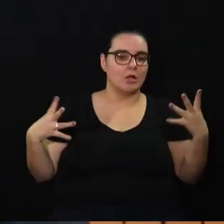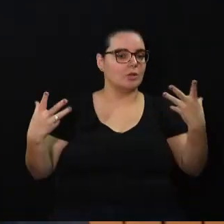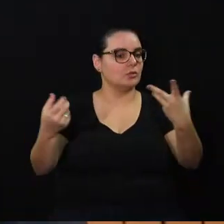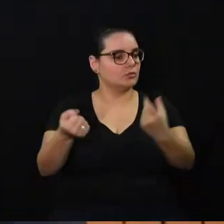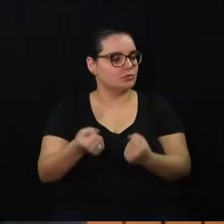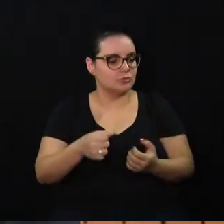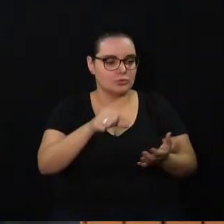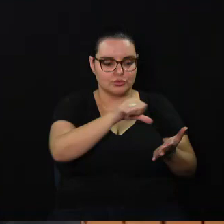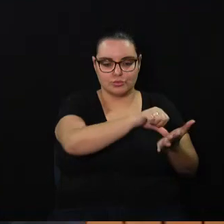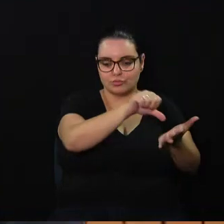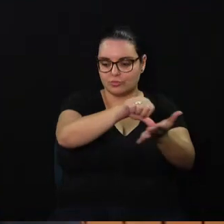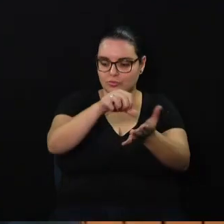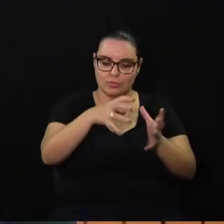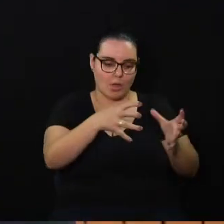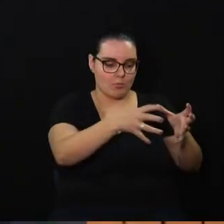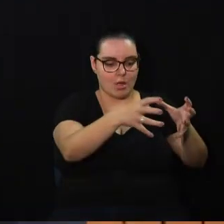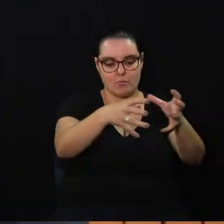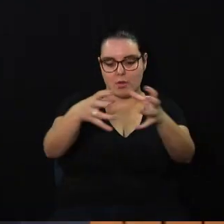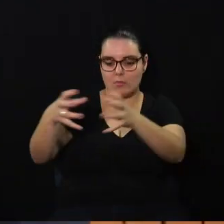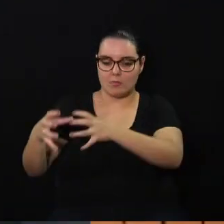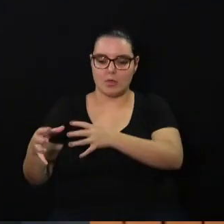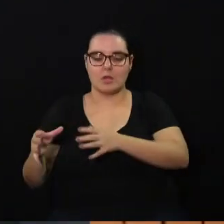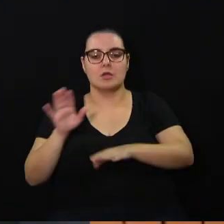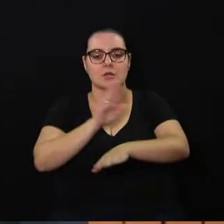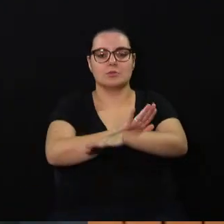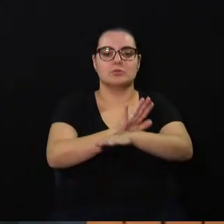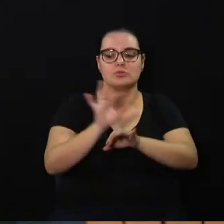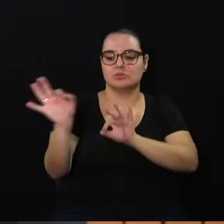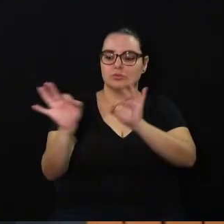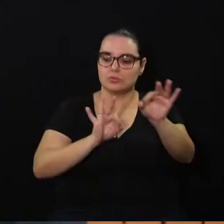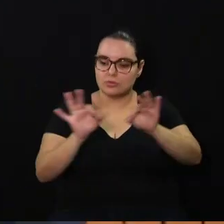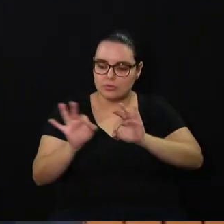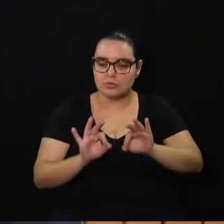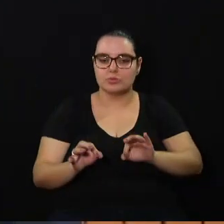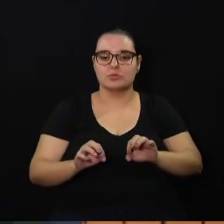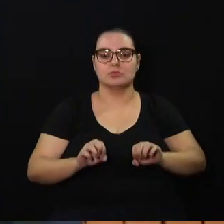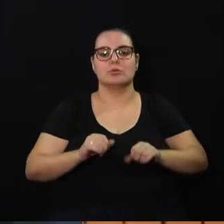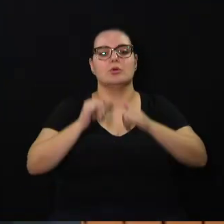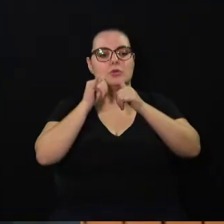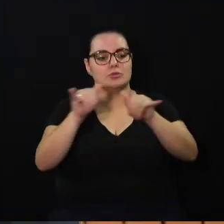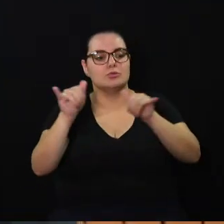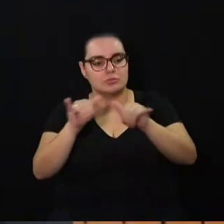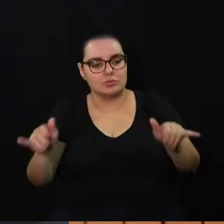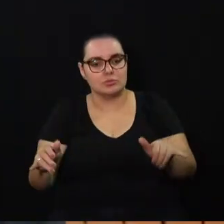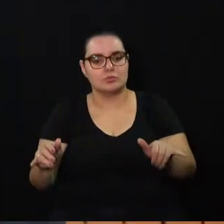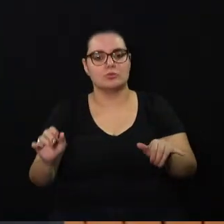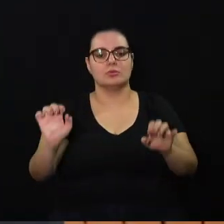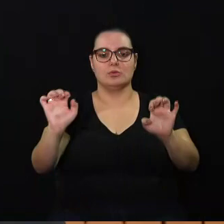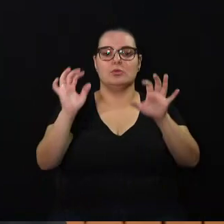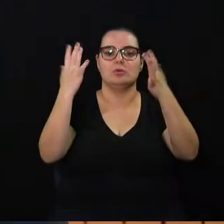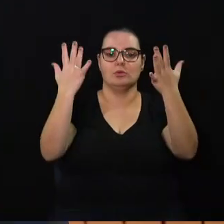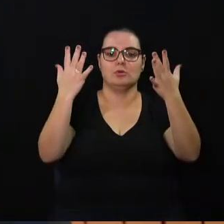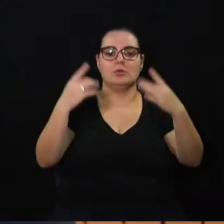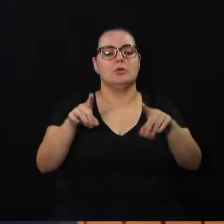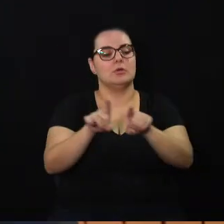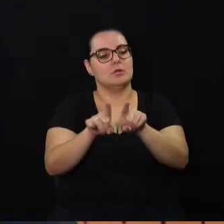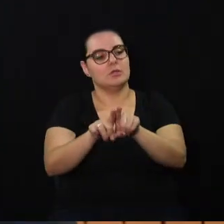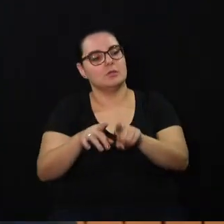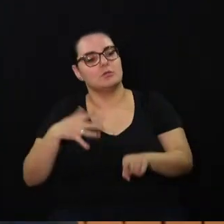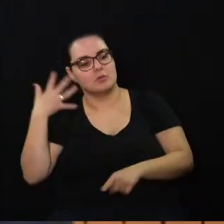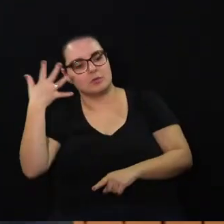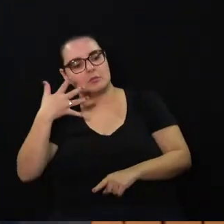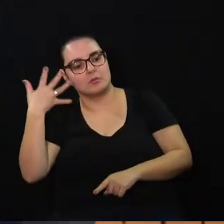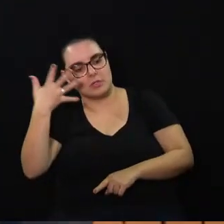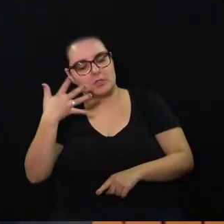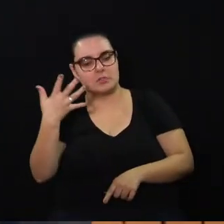que os ajudaram a organizar estão aqui presentes a divulgar esse evento e também as palestrantes que